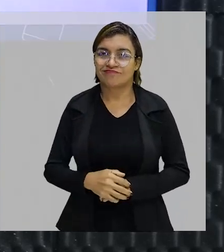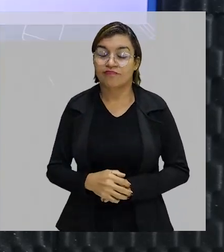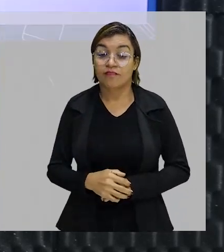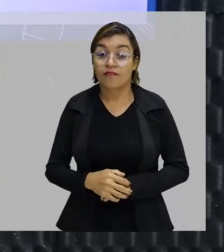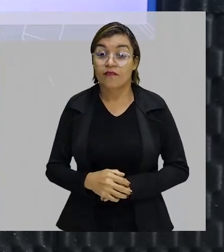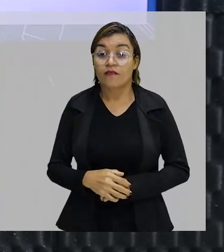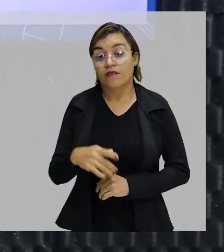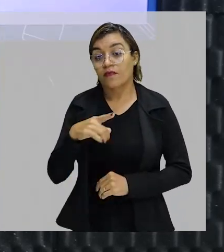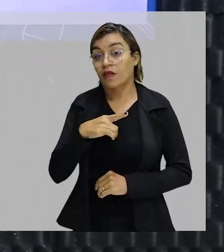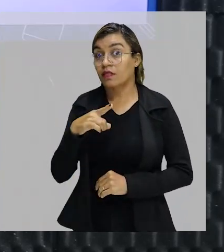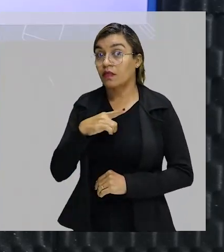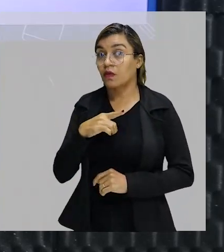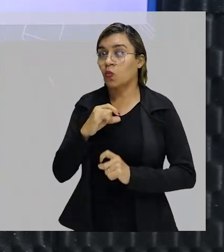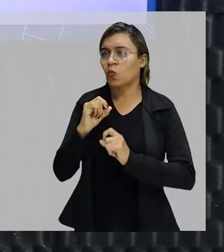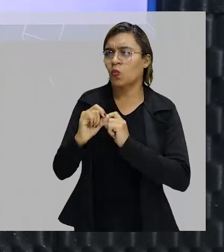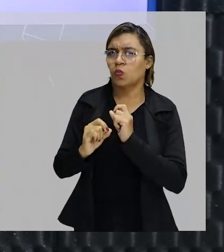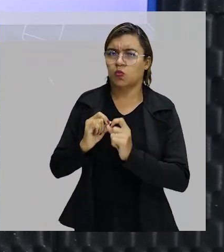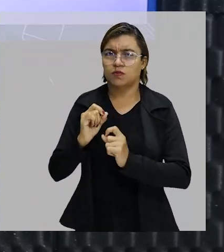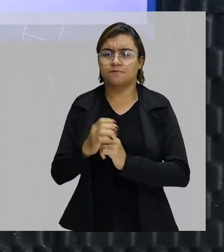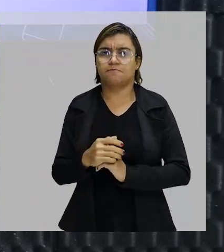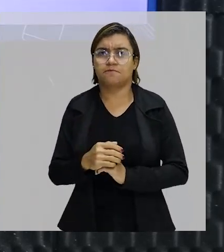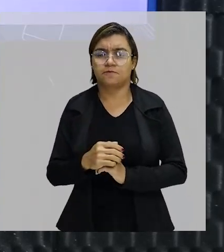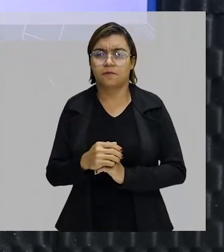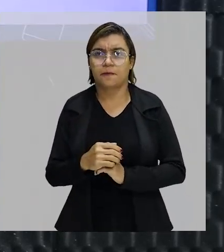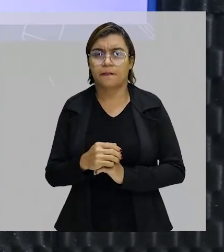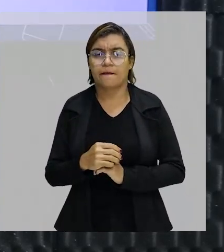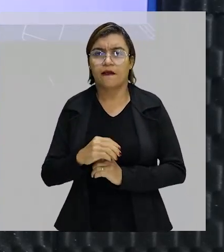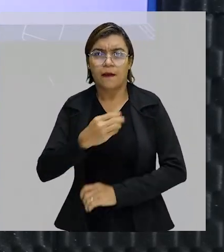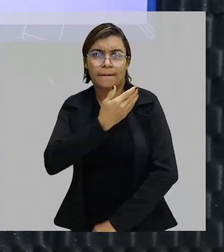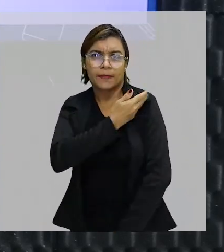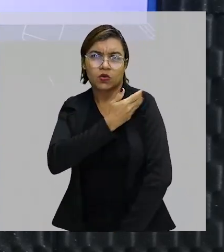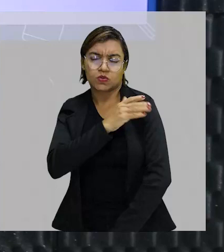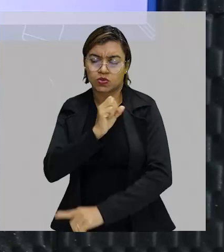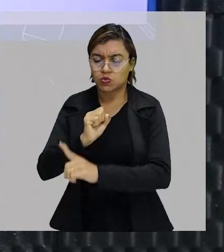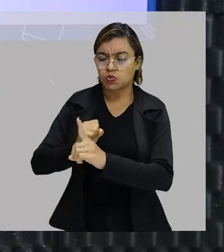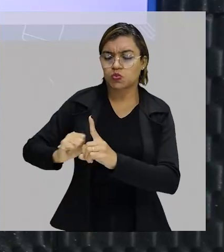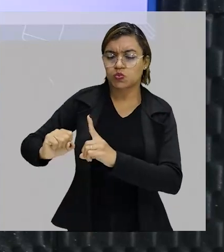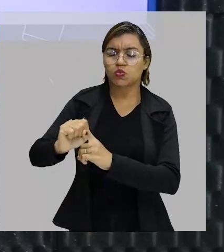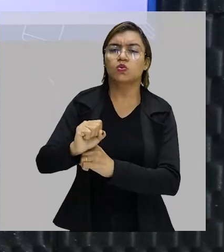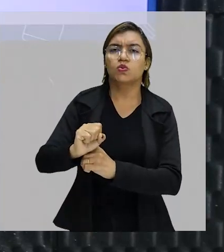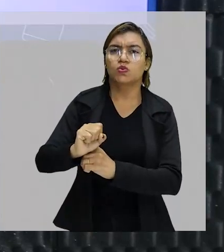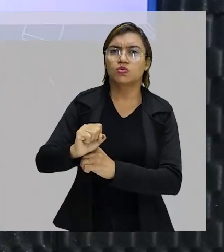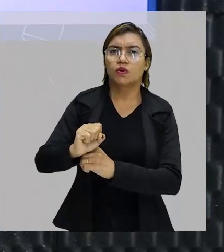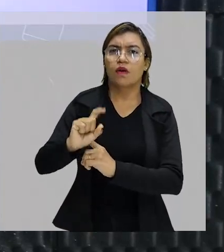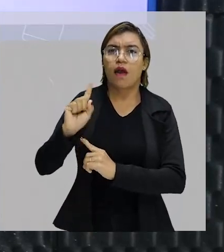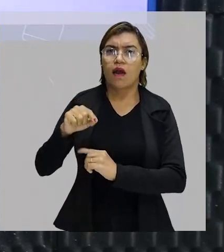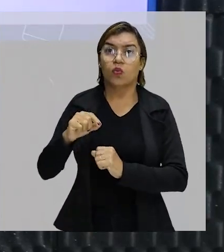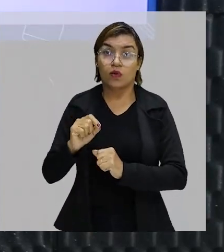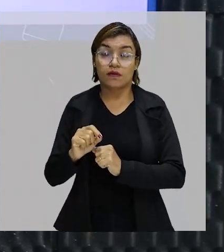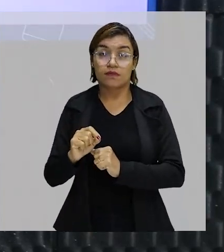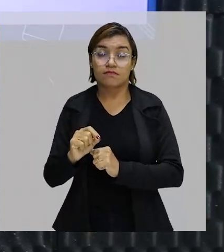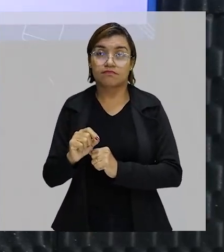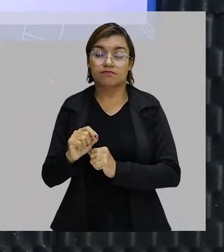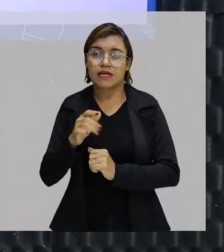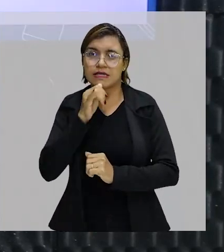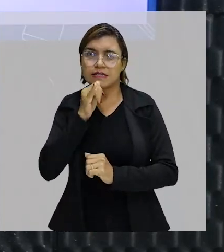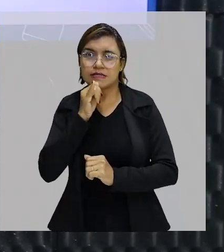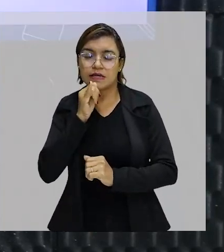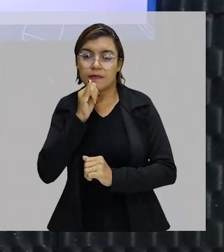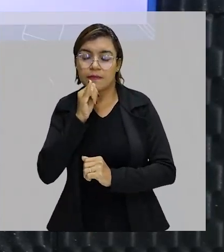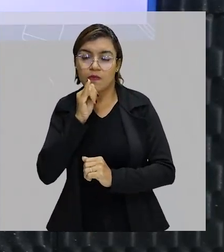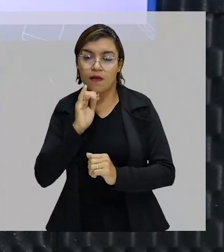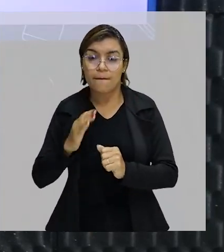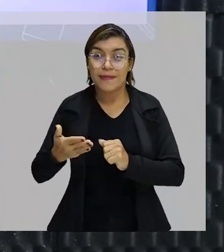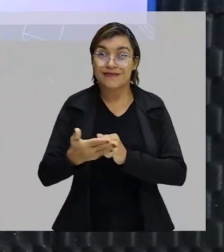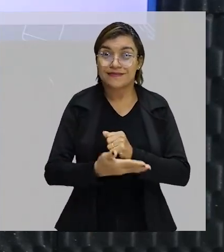seja, esse preconceito, chamado preconceito social, ele está baseado no poder aquisitivo e